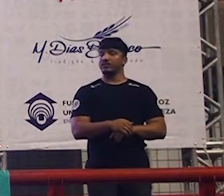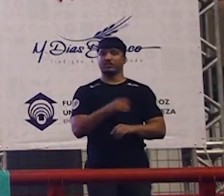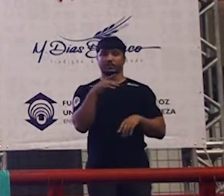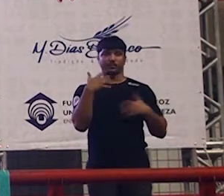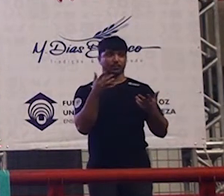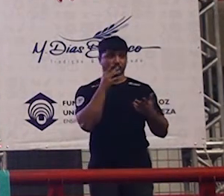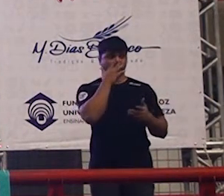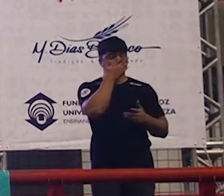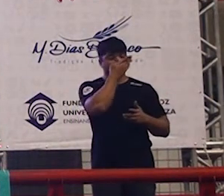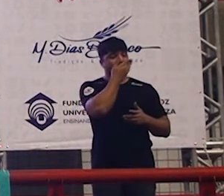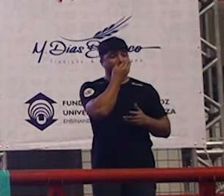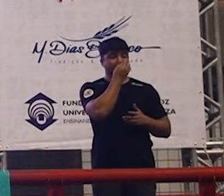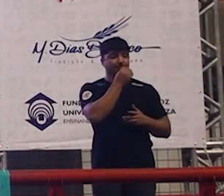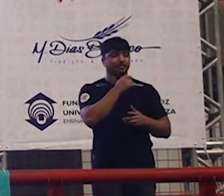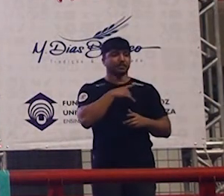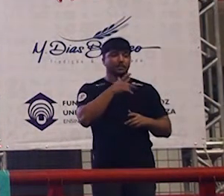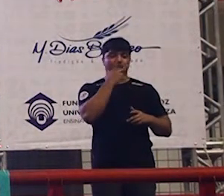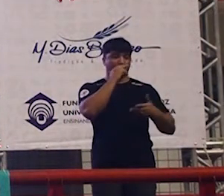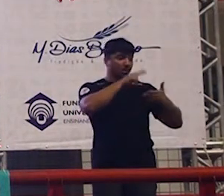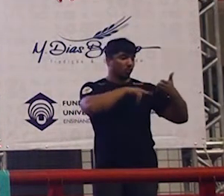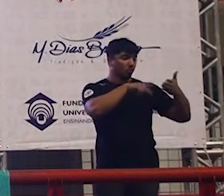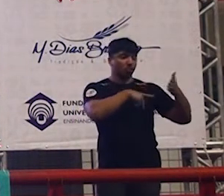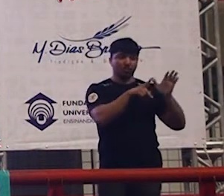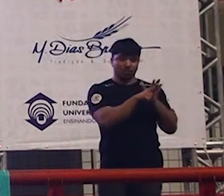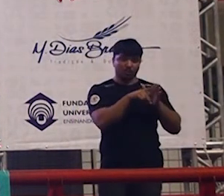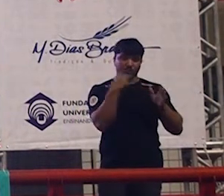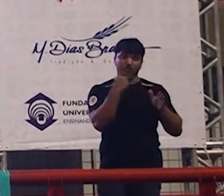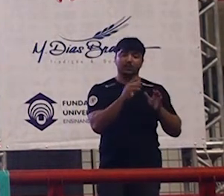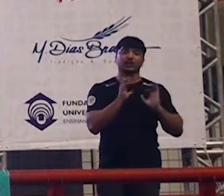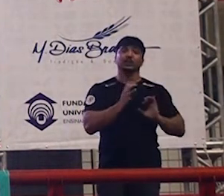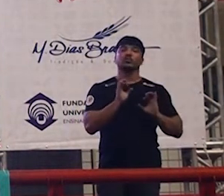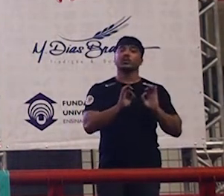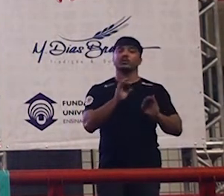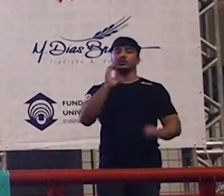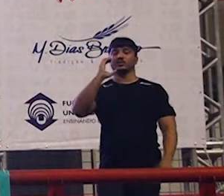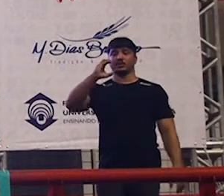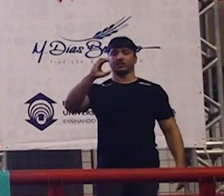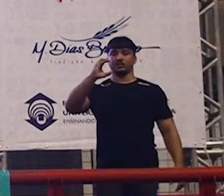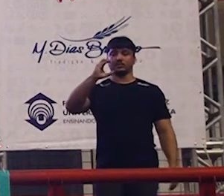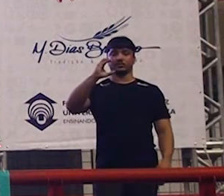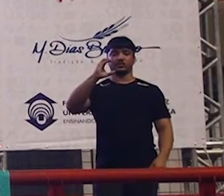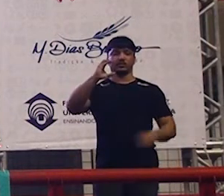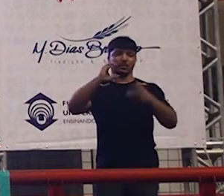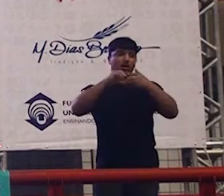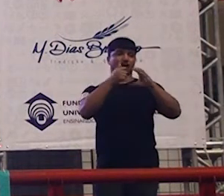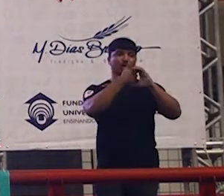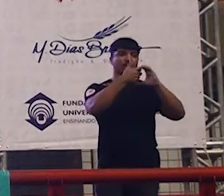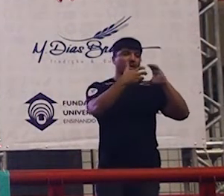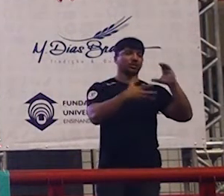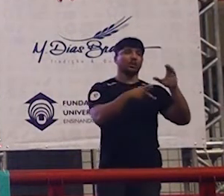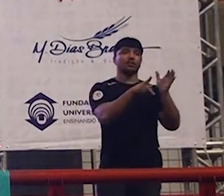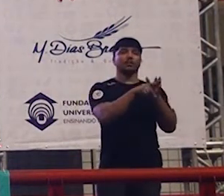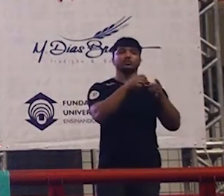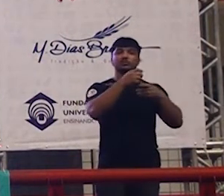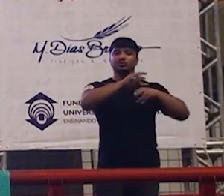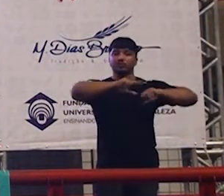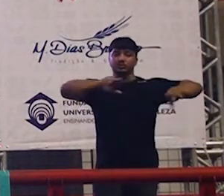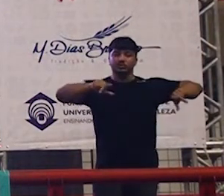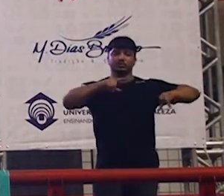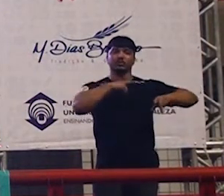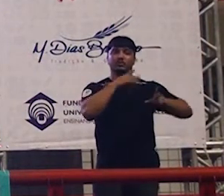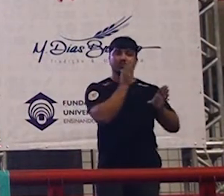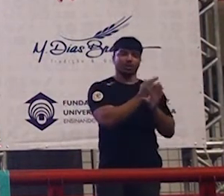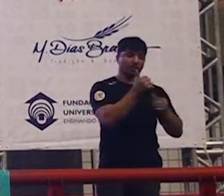Então, a leitura literal do que o cara fez na charge é o que está no C. Descaracterização do euro por meio